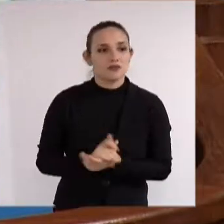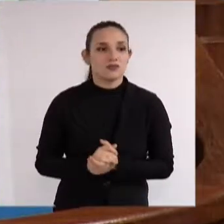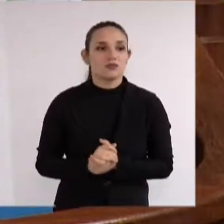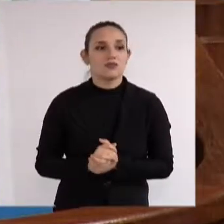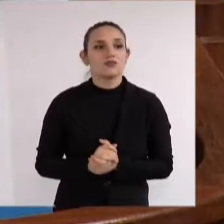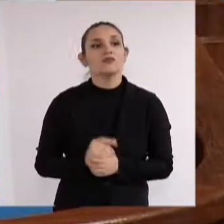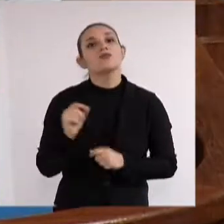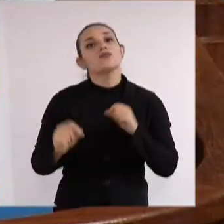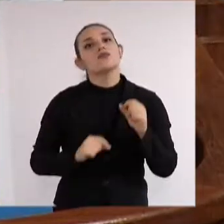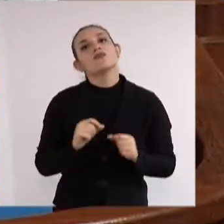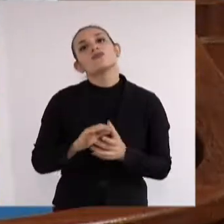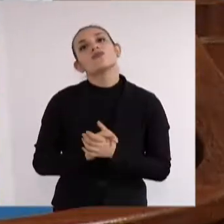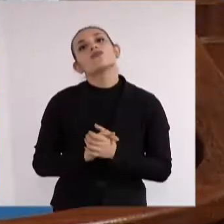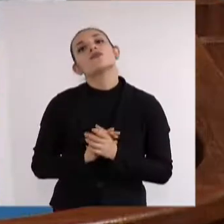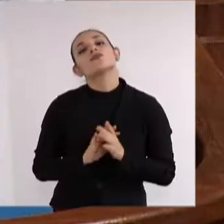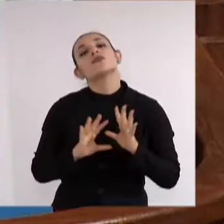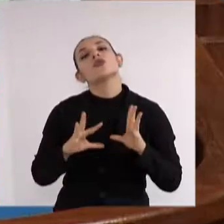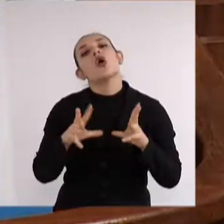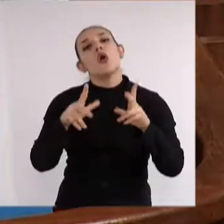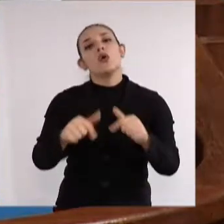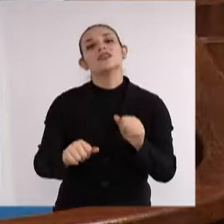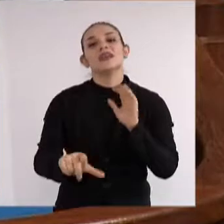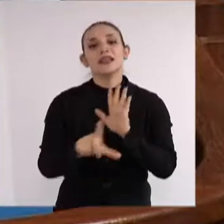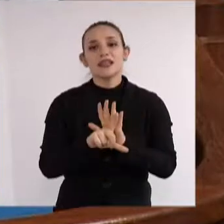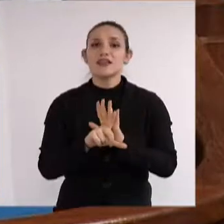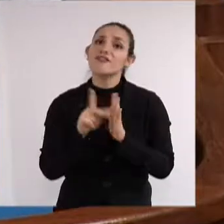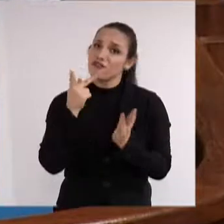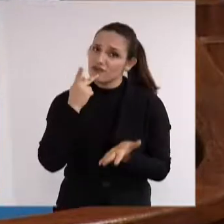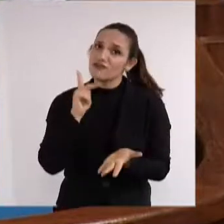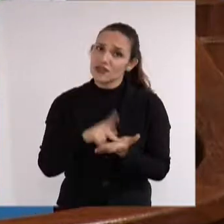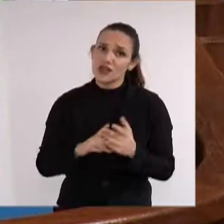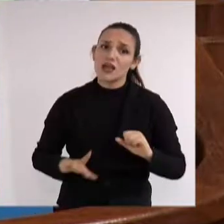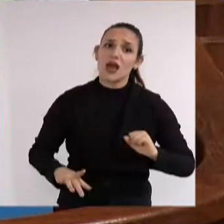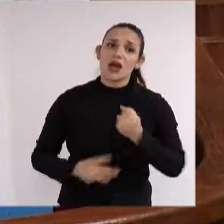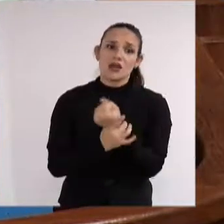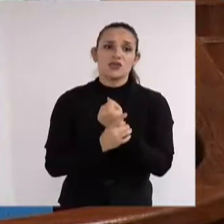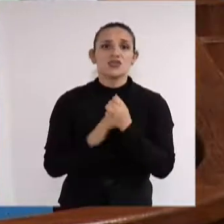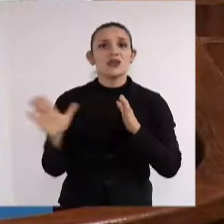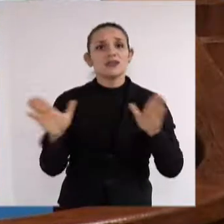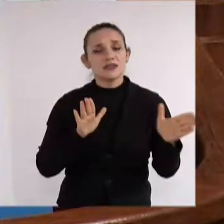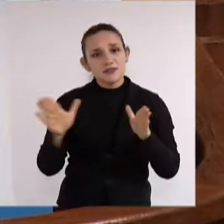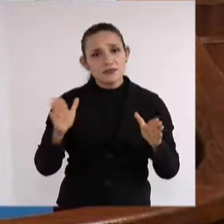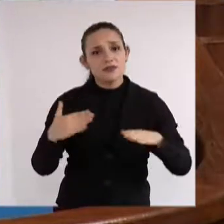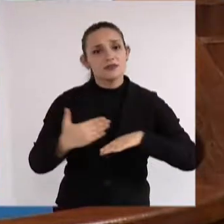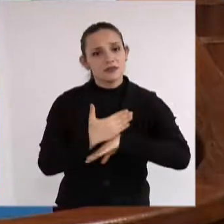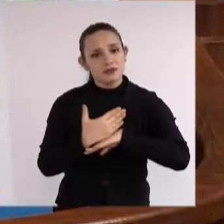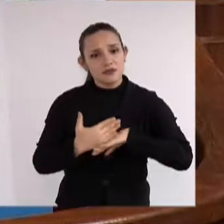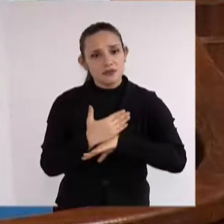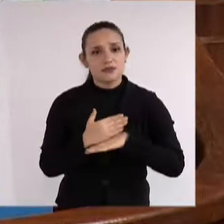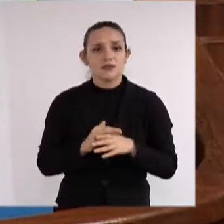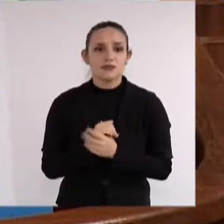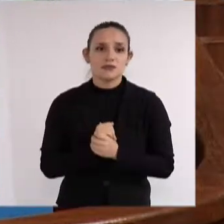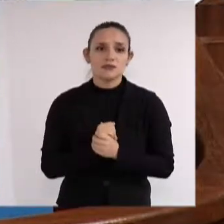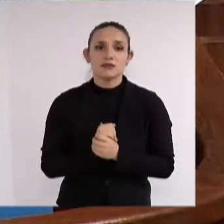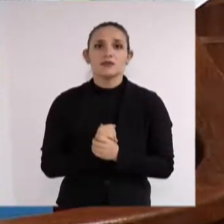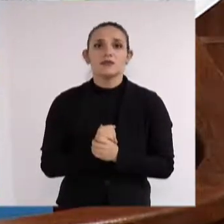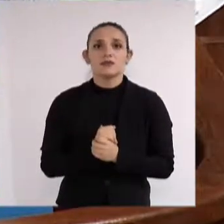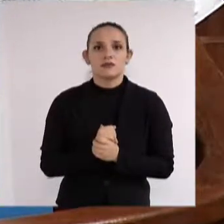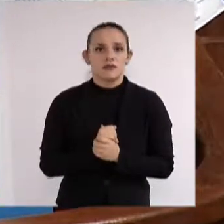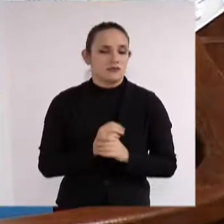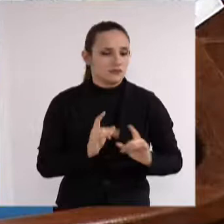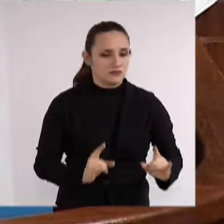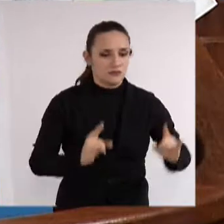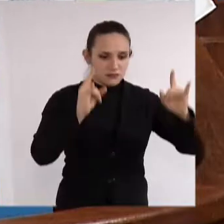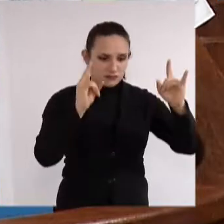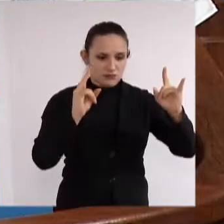geral, toda a legislação citada visa garantir à pessoa com deficiência a plena integração social, como garantia de acessibilidade dos edifícios de